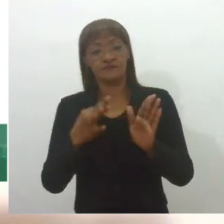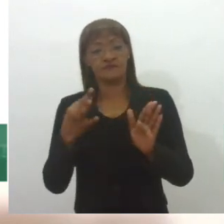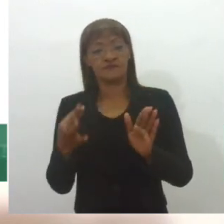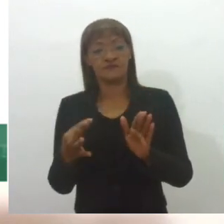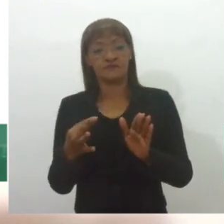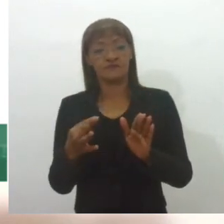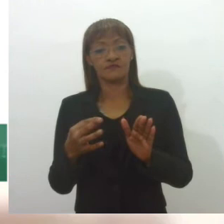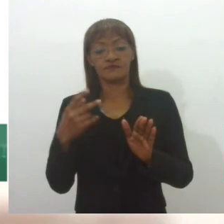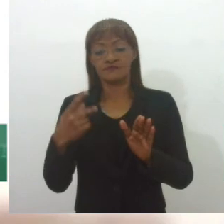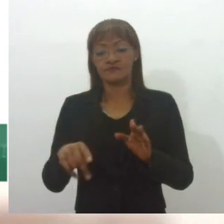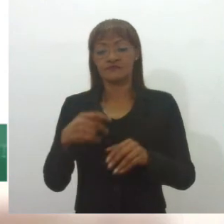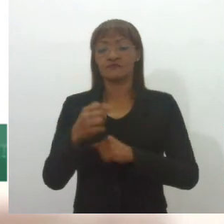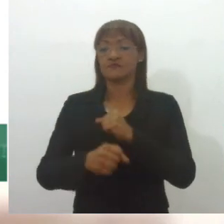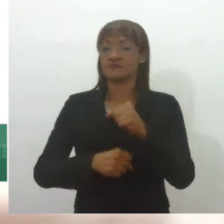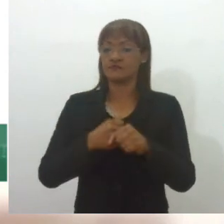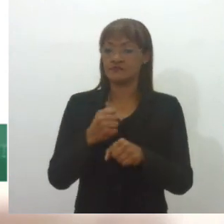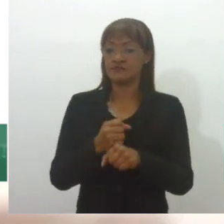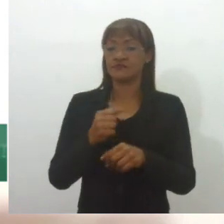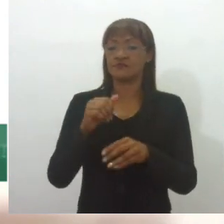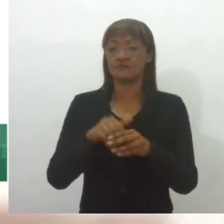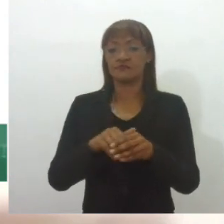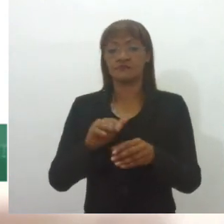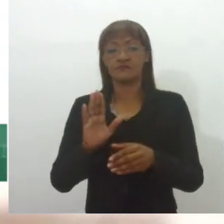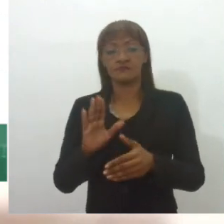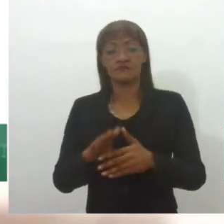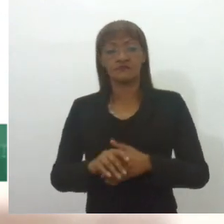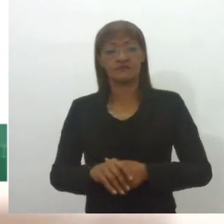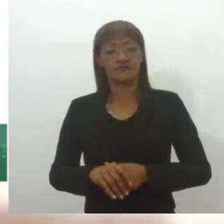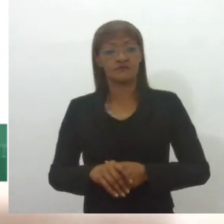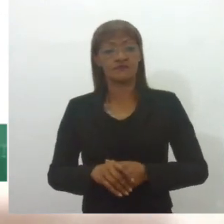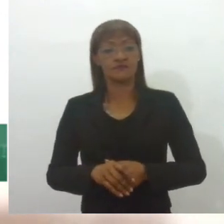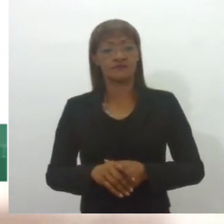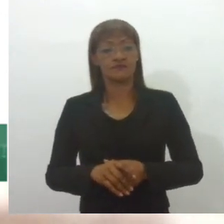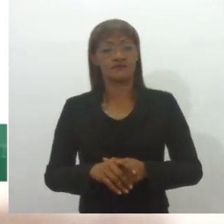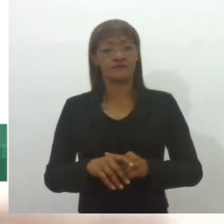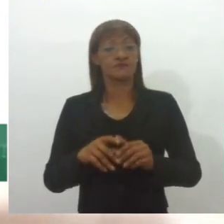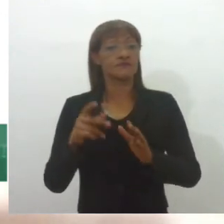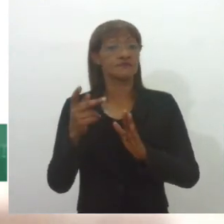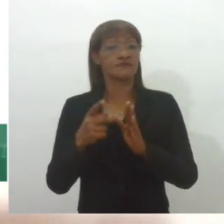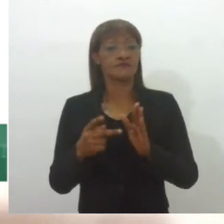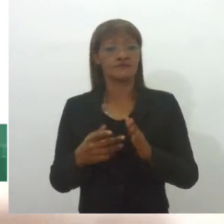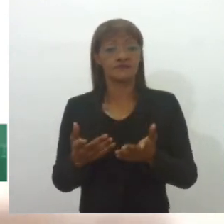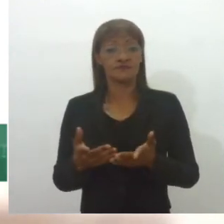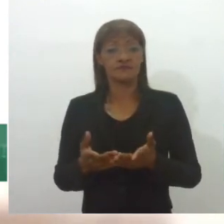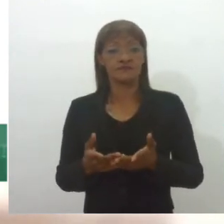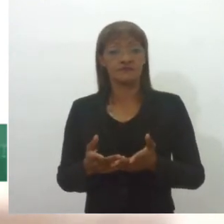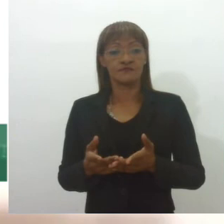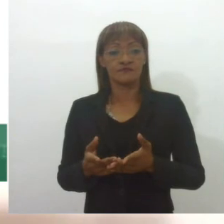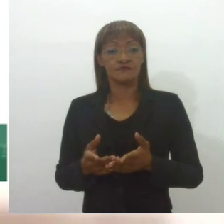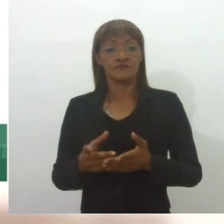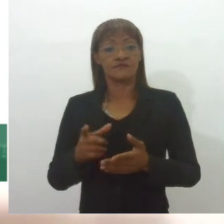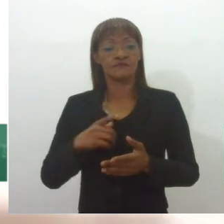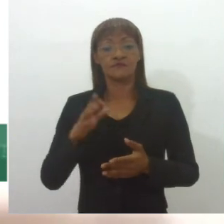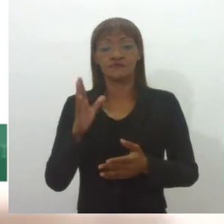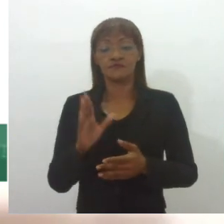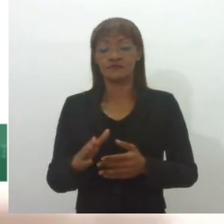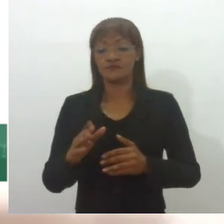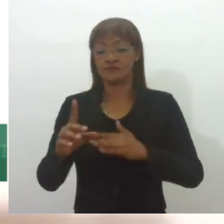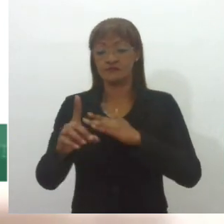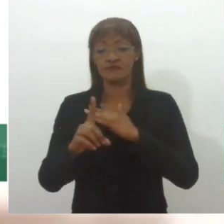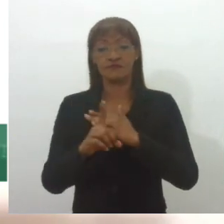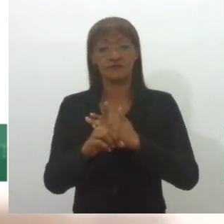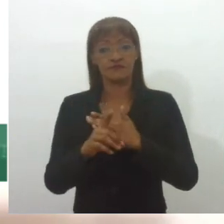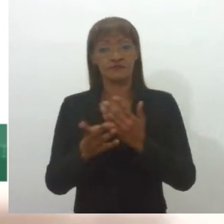eleição, é um PL que ele envolve um impacto direto lá no consumidor final. Então,